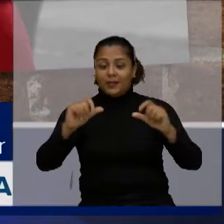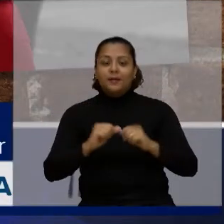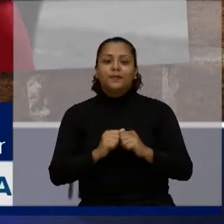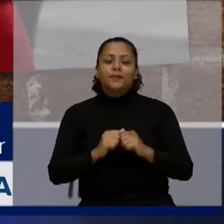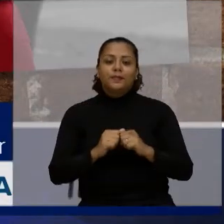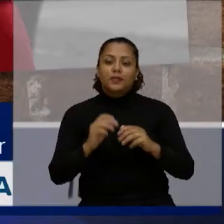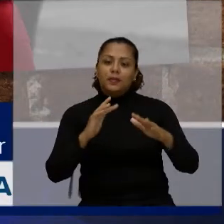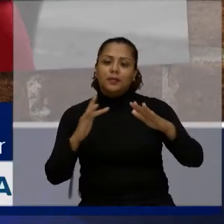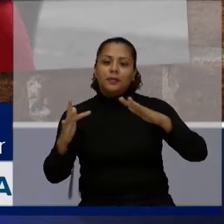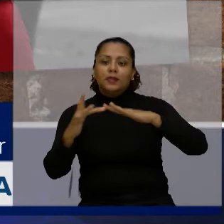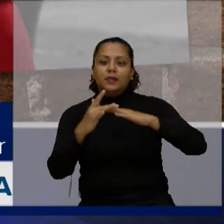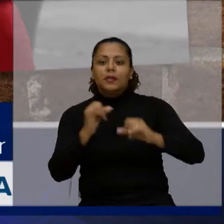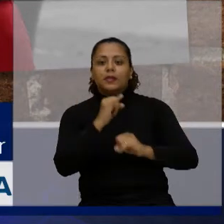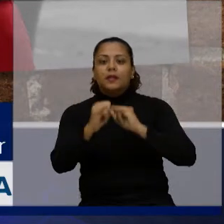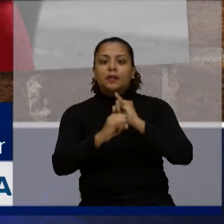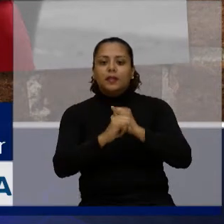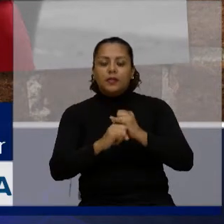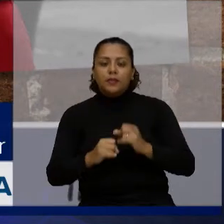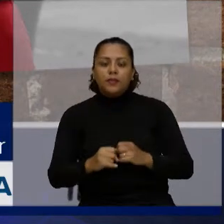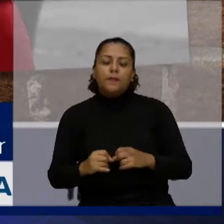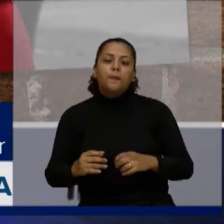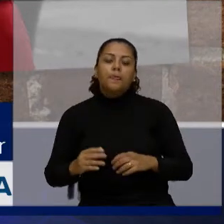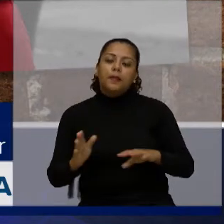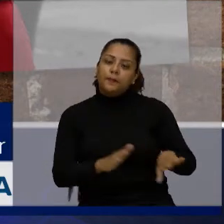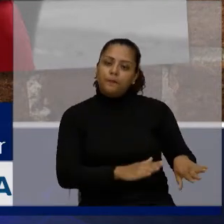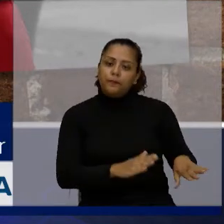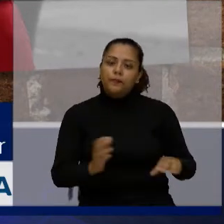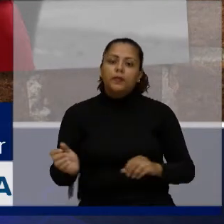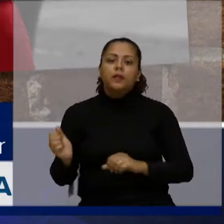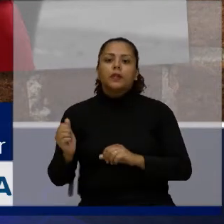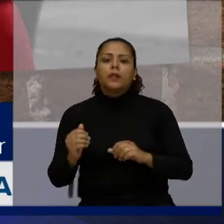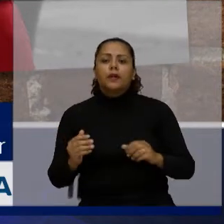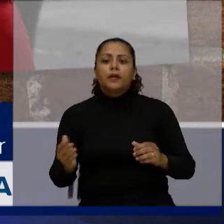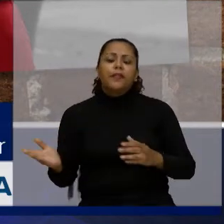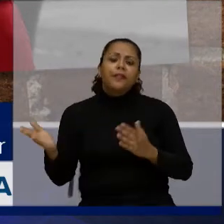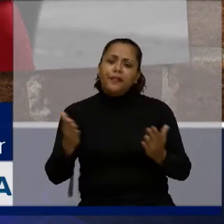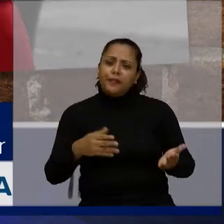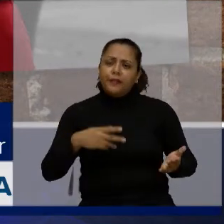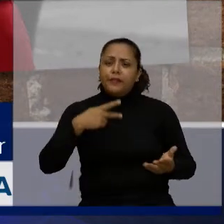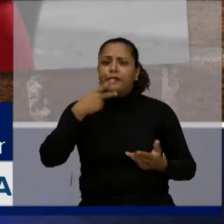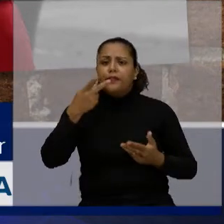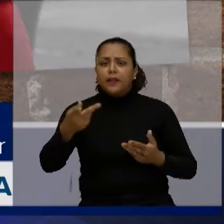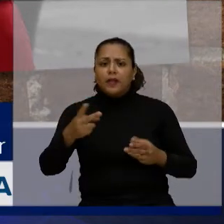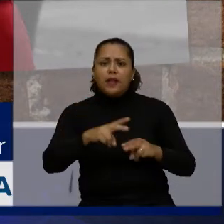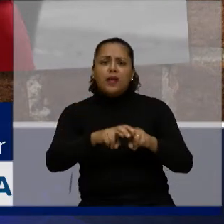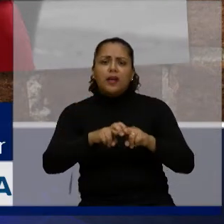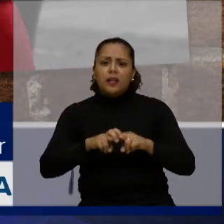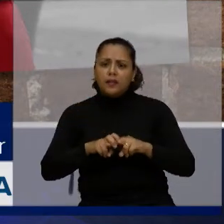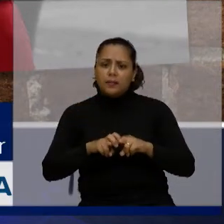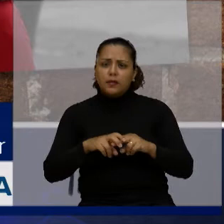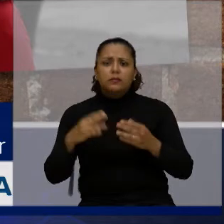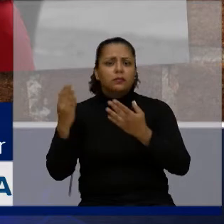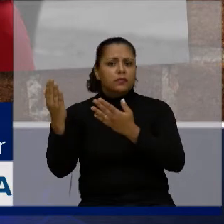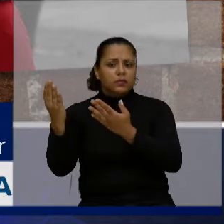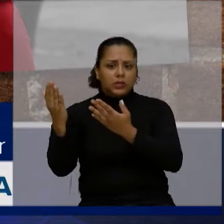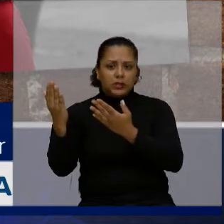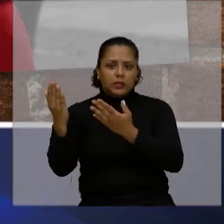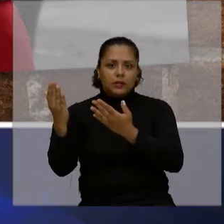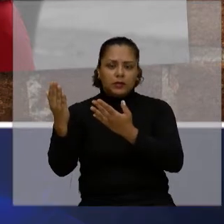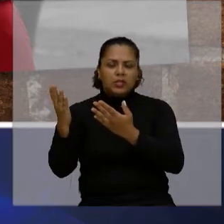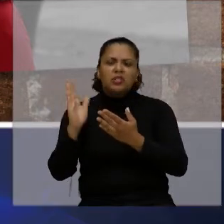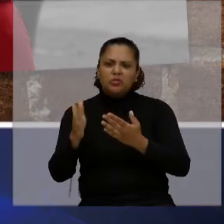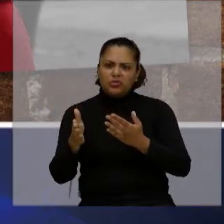nessa tarde falar um pouquinho sobre uma demanda que já é antiga. Eu venho trazer novamente,